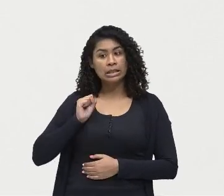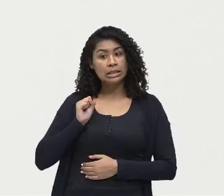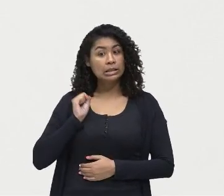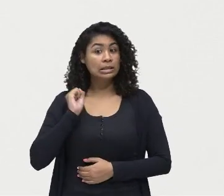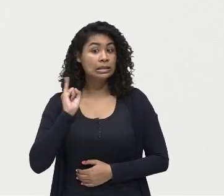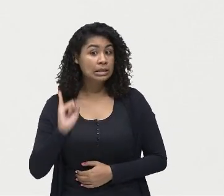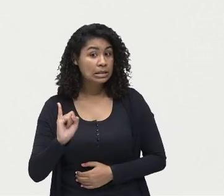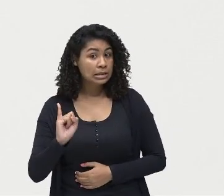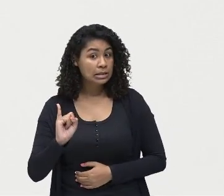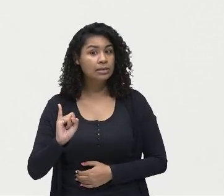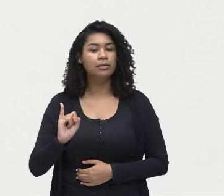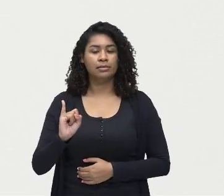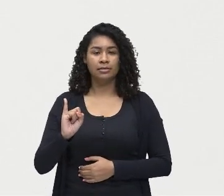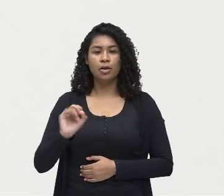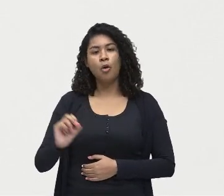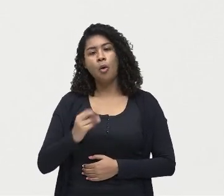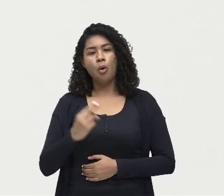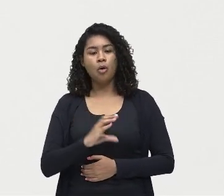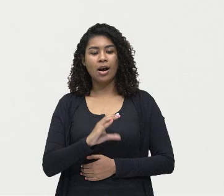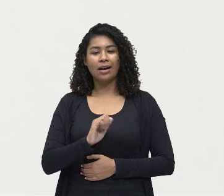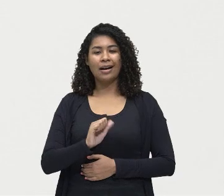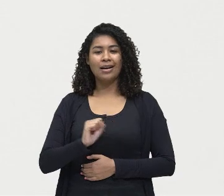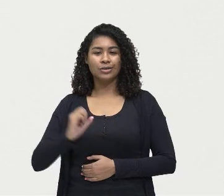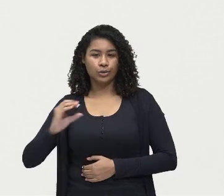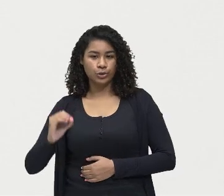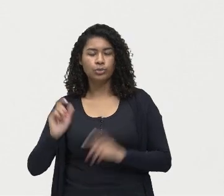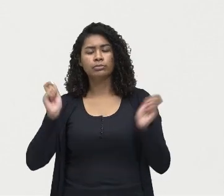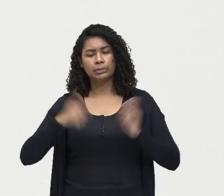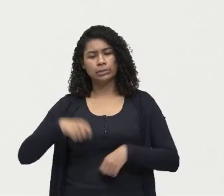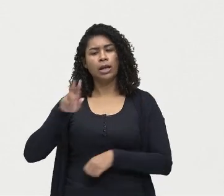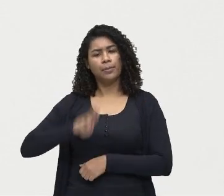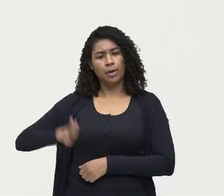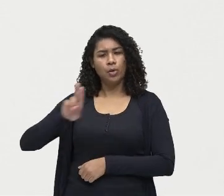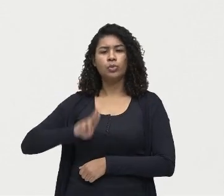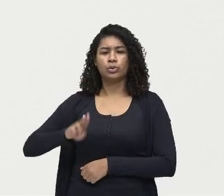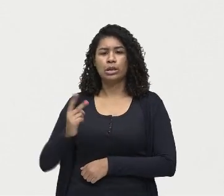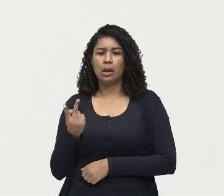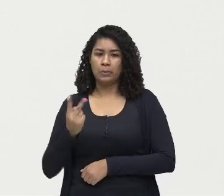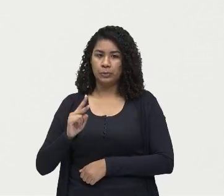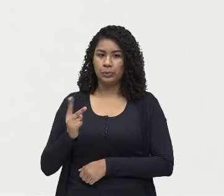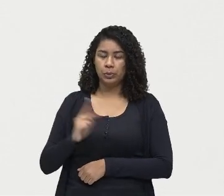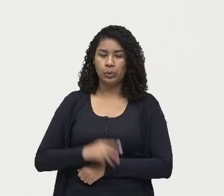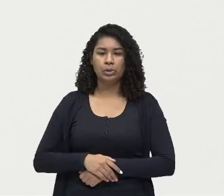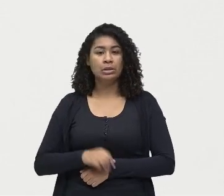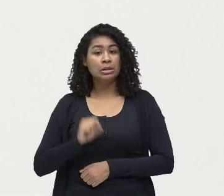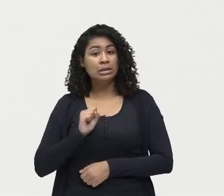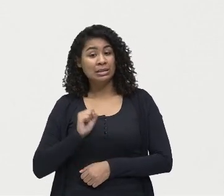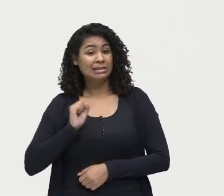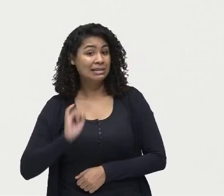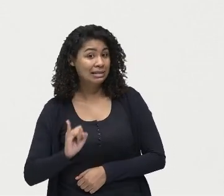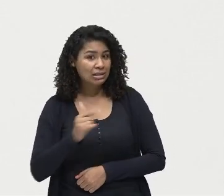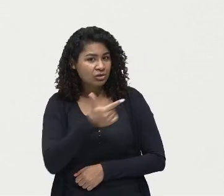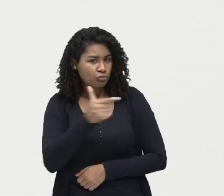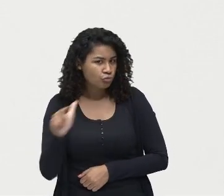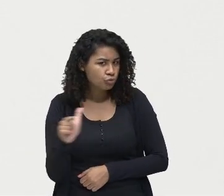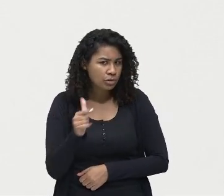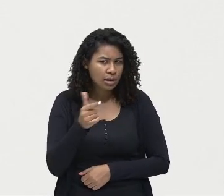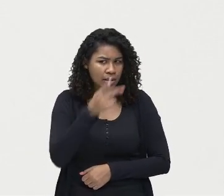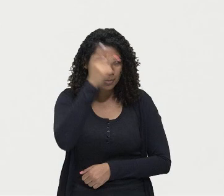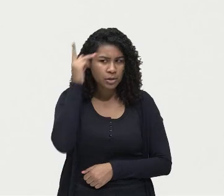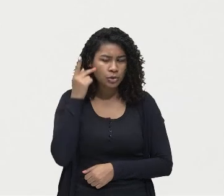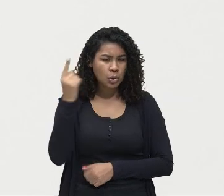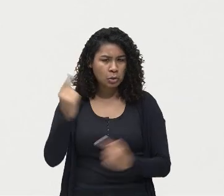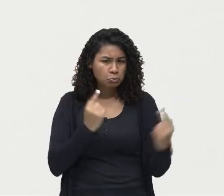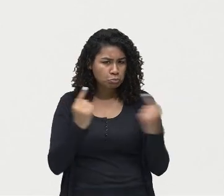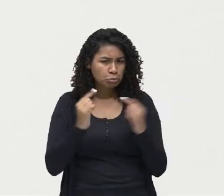se e você pode usar também o caso. Olha, caso não tenha mais clientes, se não tiver mais clientes, você